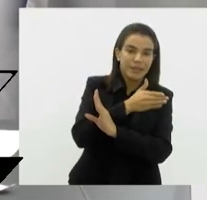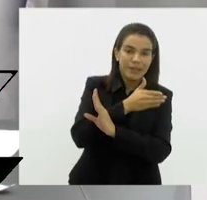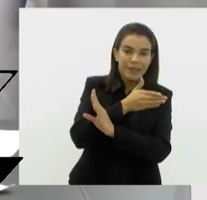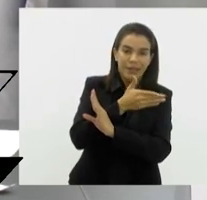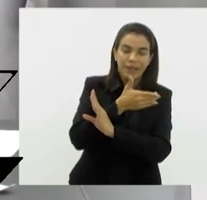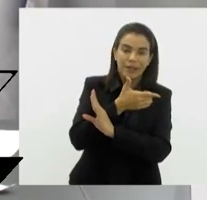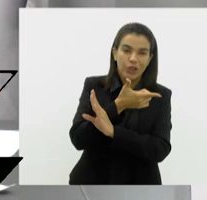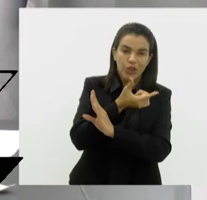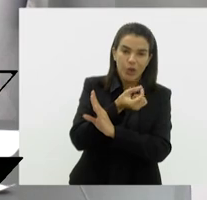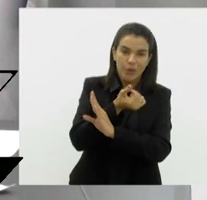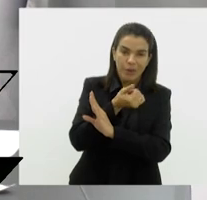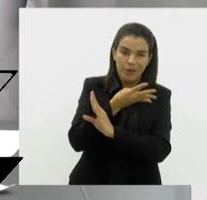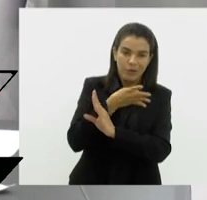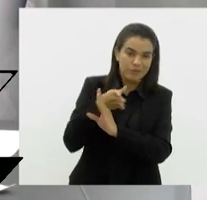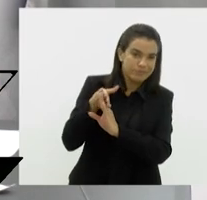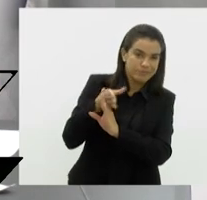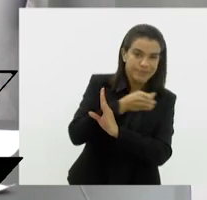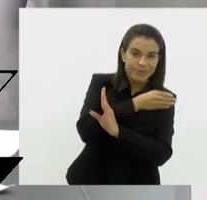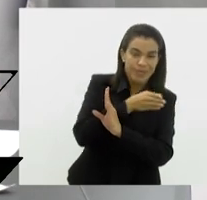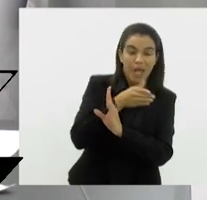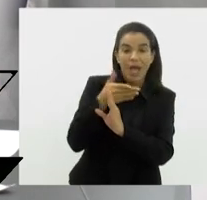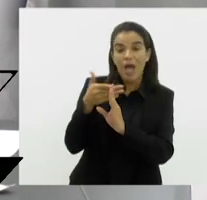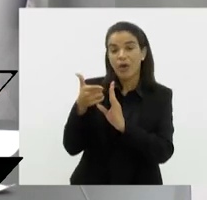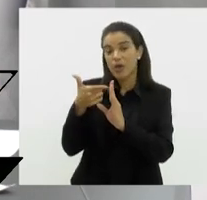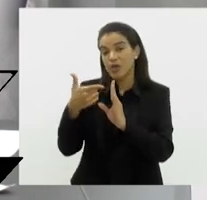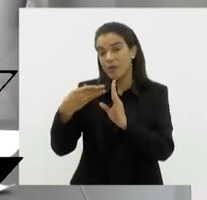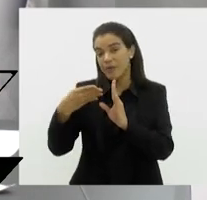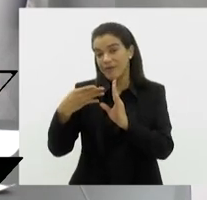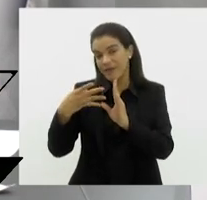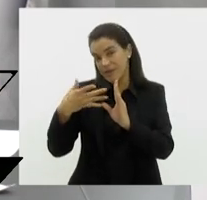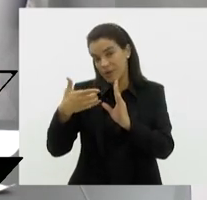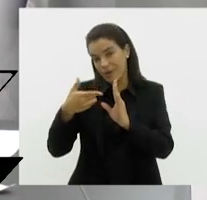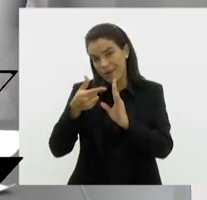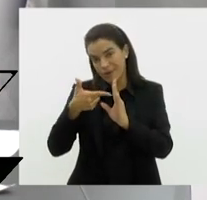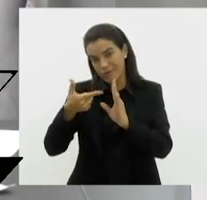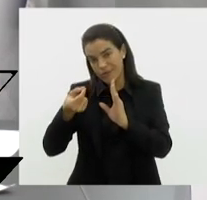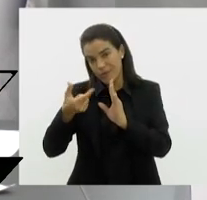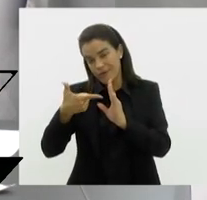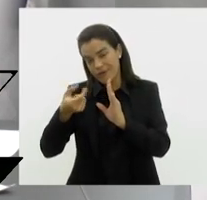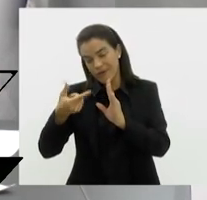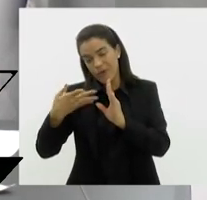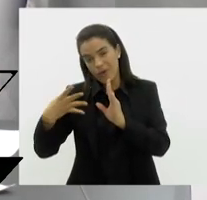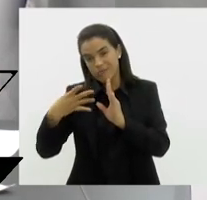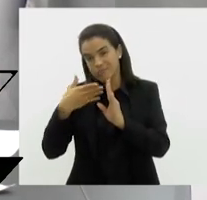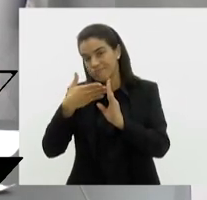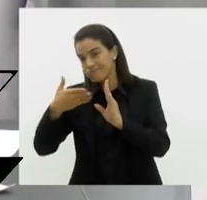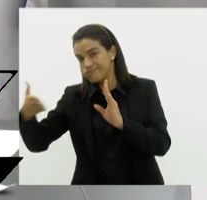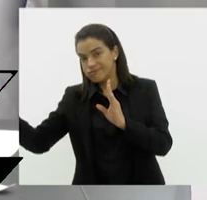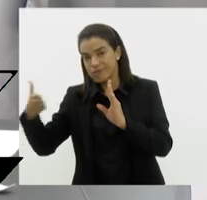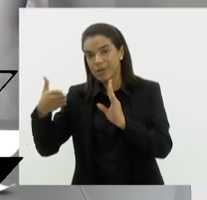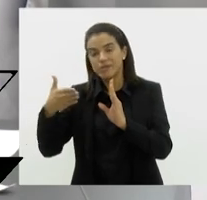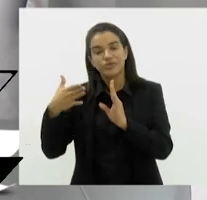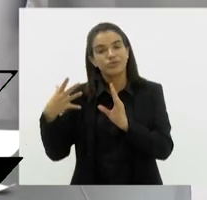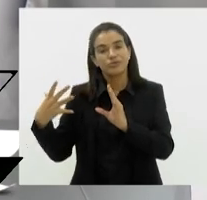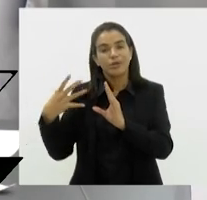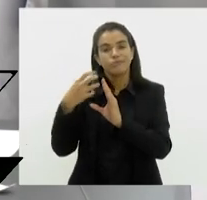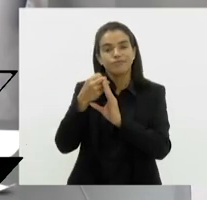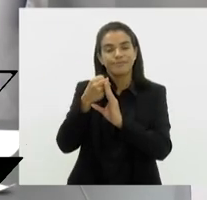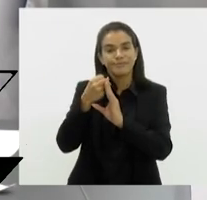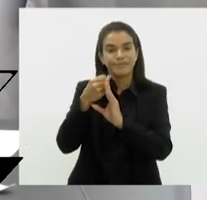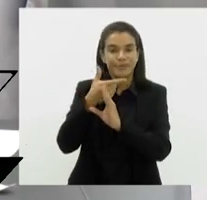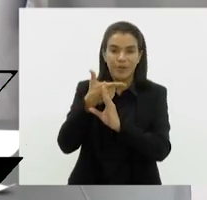da prescrição. Agora a gente está em 2024. O que o tribunal está apontando é já calculada a prescrição. Por isso